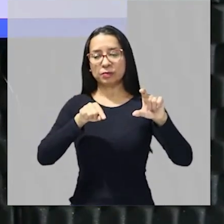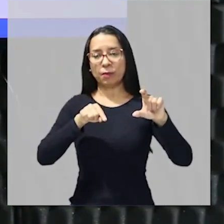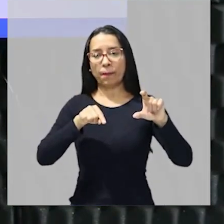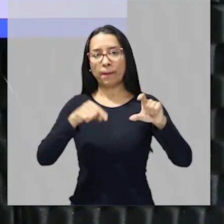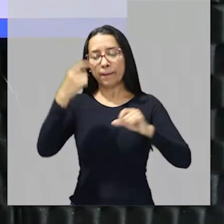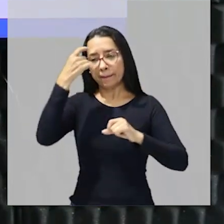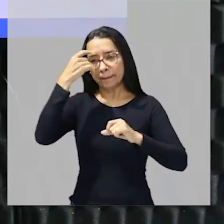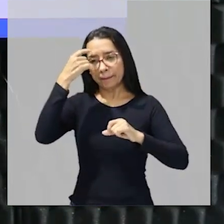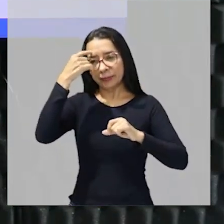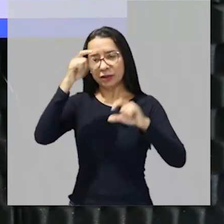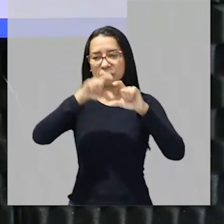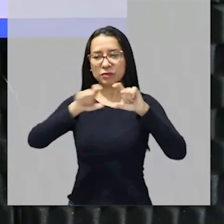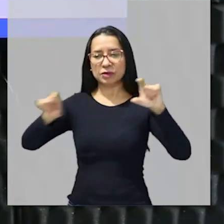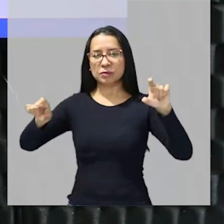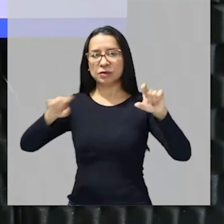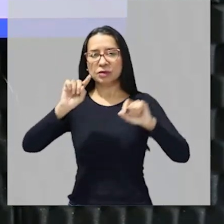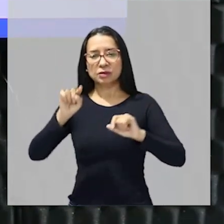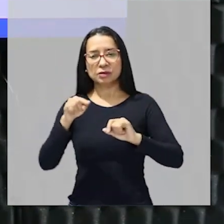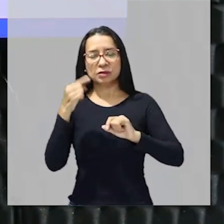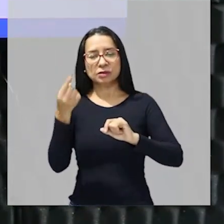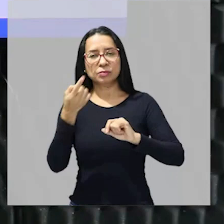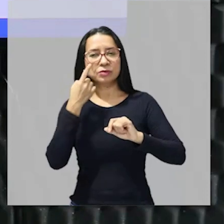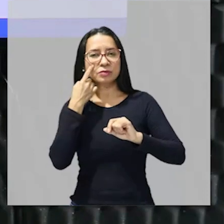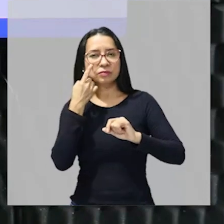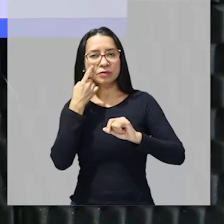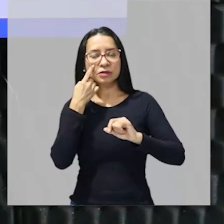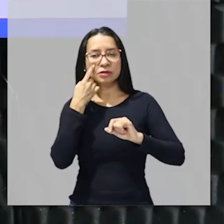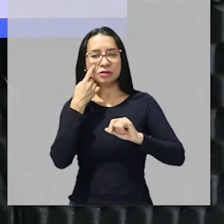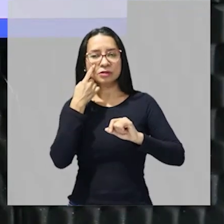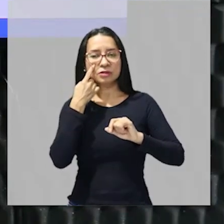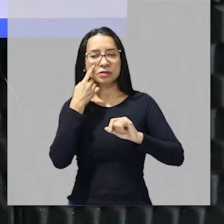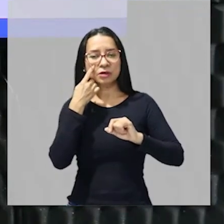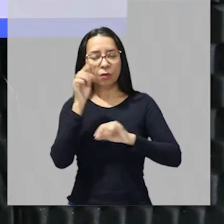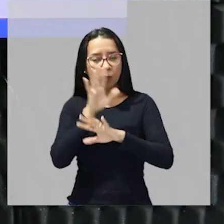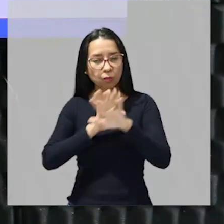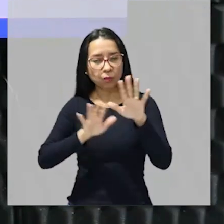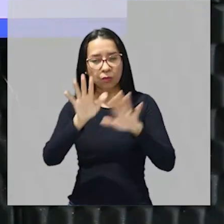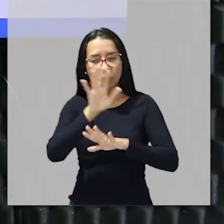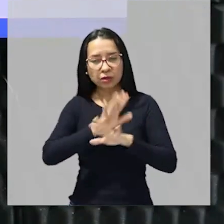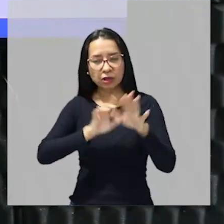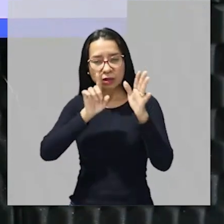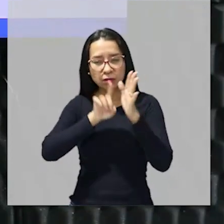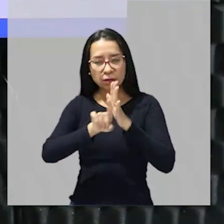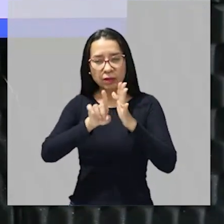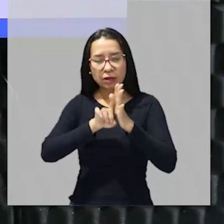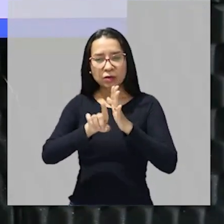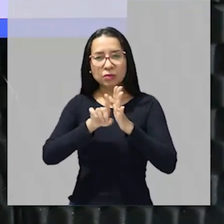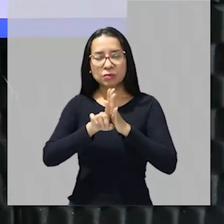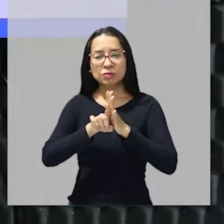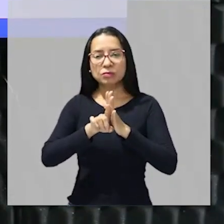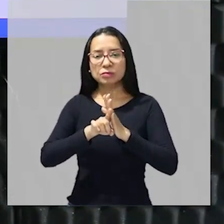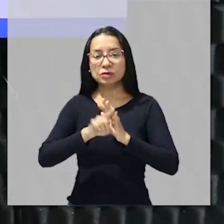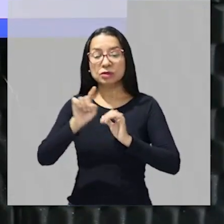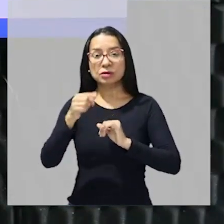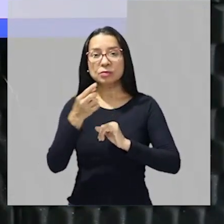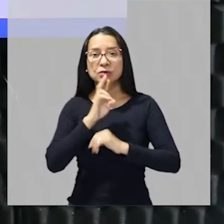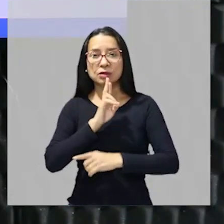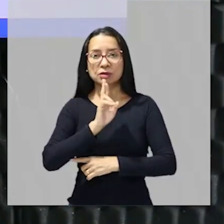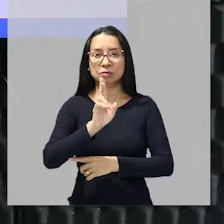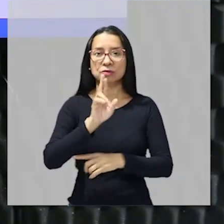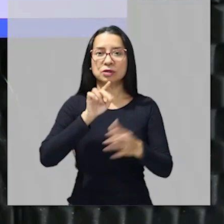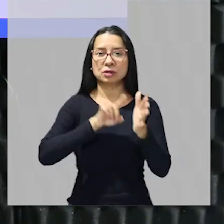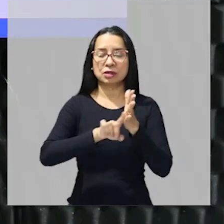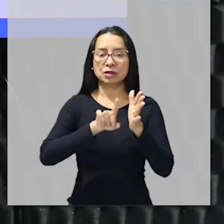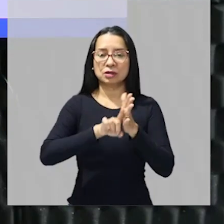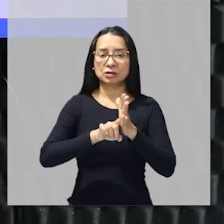Pense o fragmento, depois olhem com bastante cuidado para o comando, para poder responder a questão